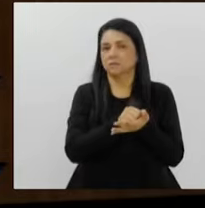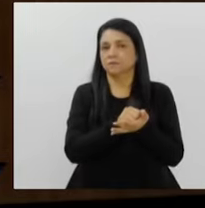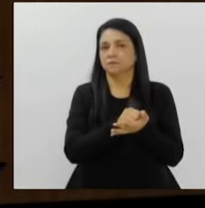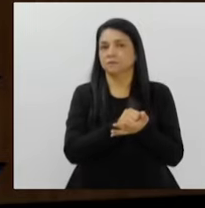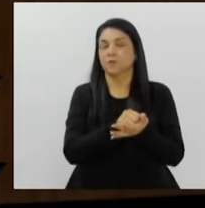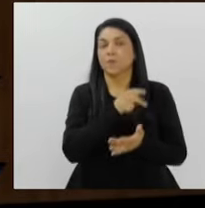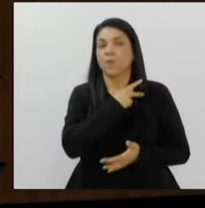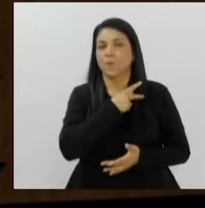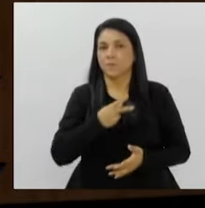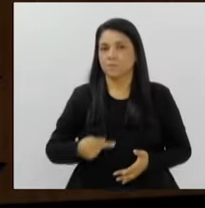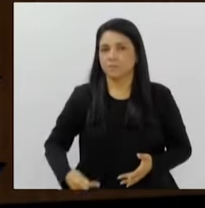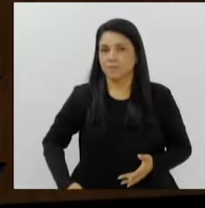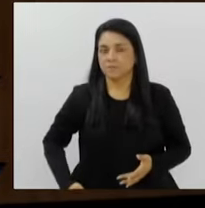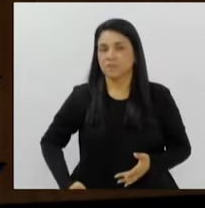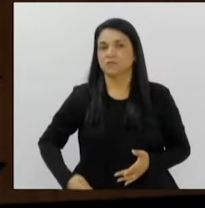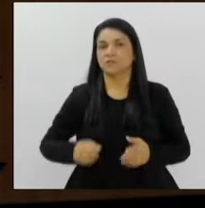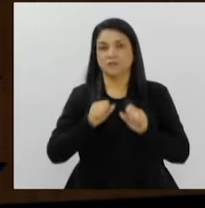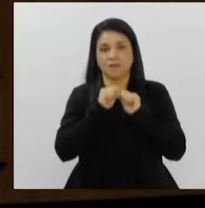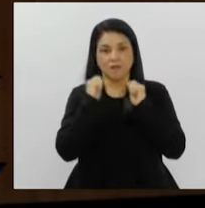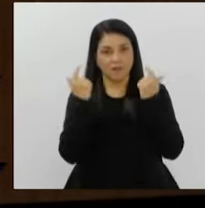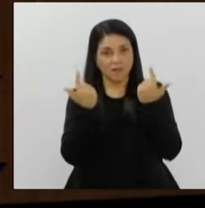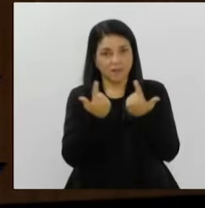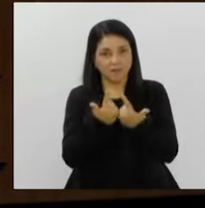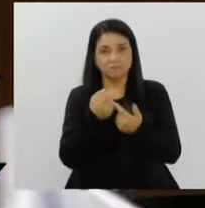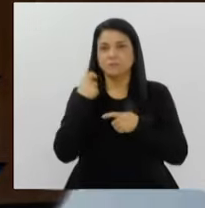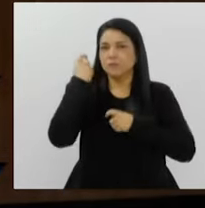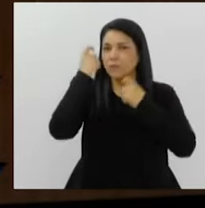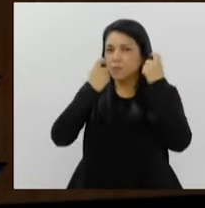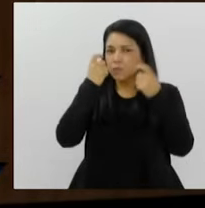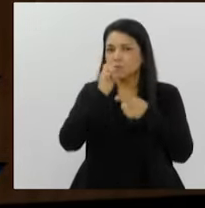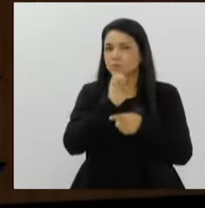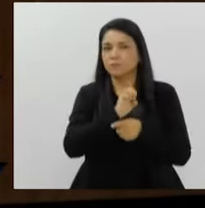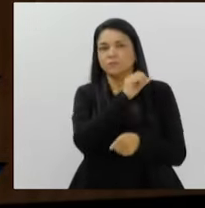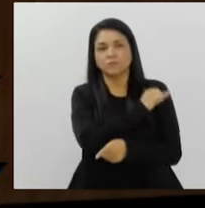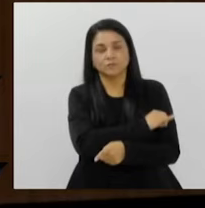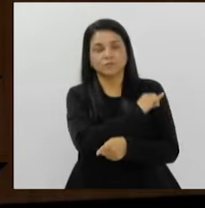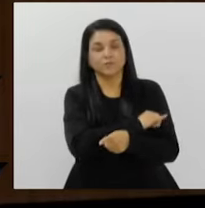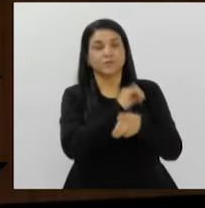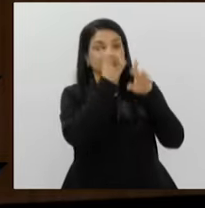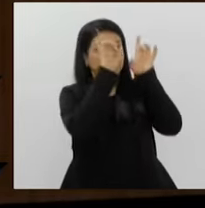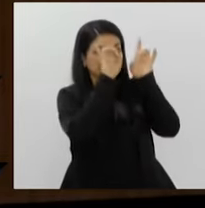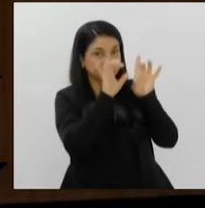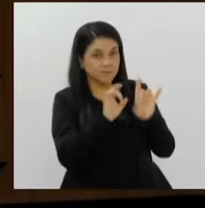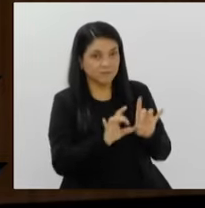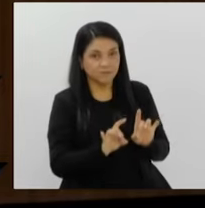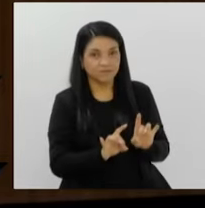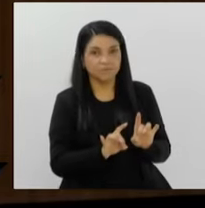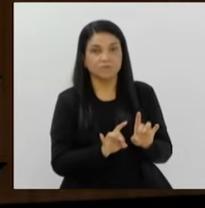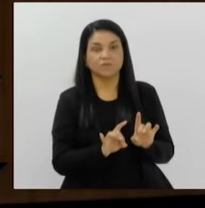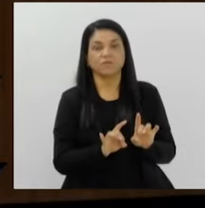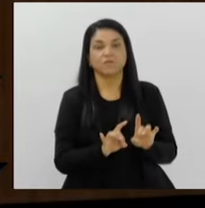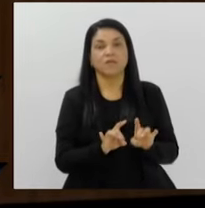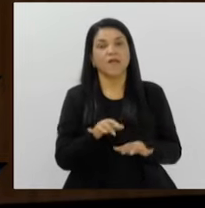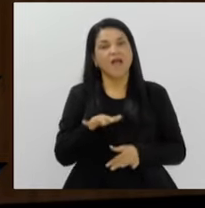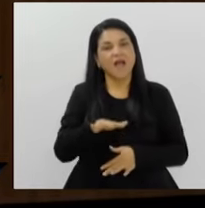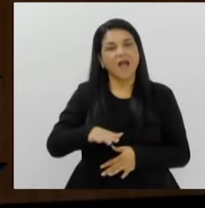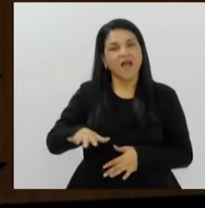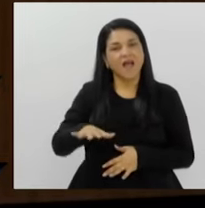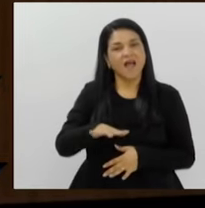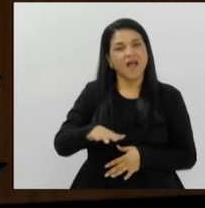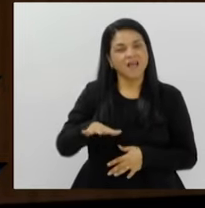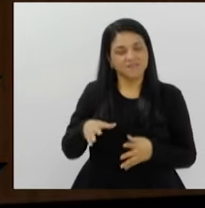como presidente desta casa, preocupado com o Estado do Rio de Janeiro, em especial com uma área